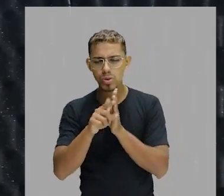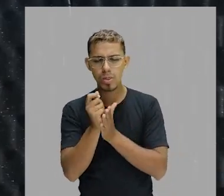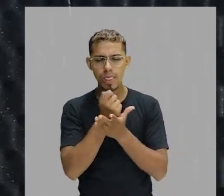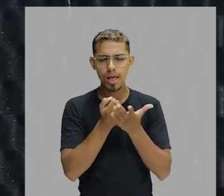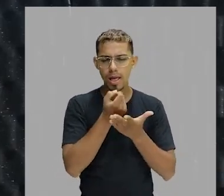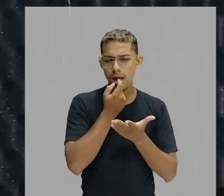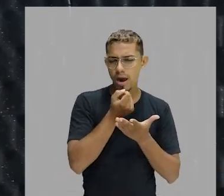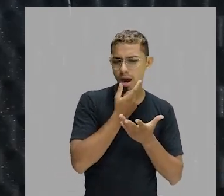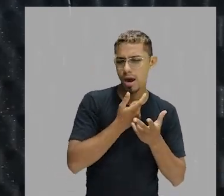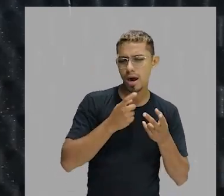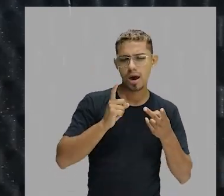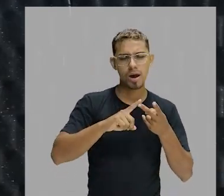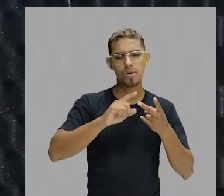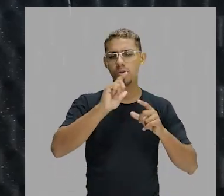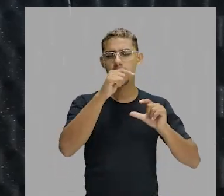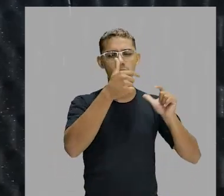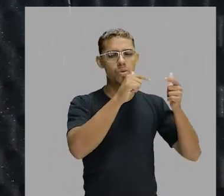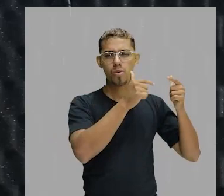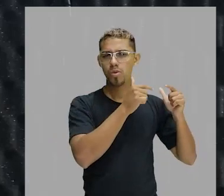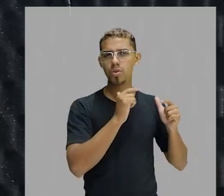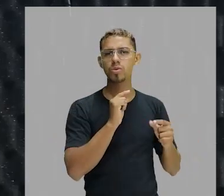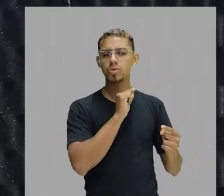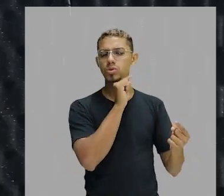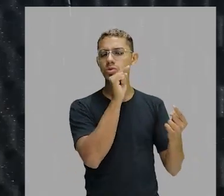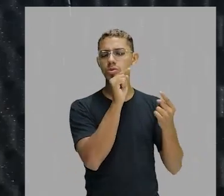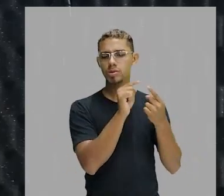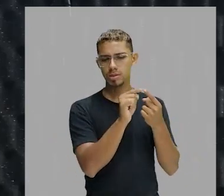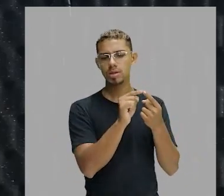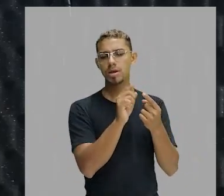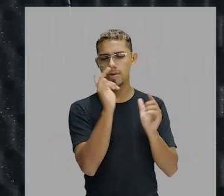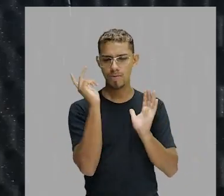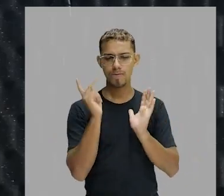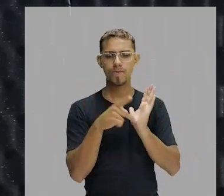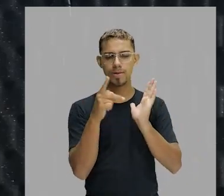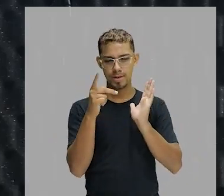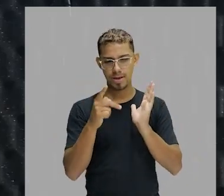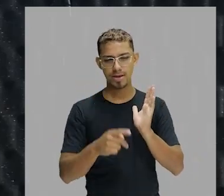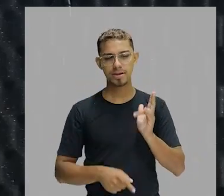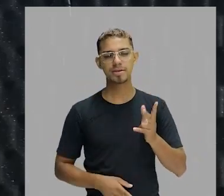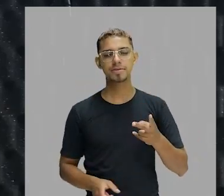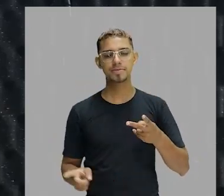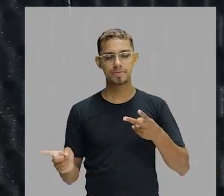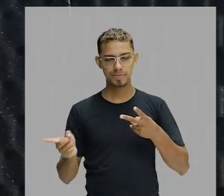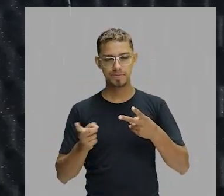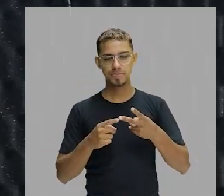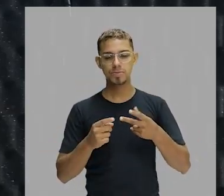outras questões importantes. Então, galera, isso aqui é muito verdadeiro, tá certo? Então, o